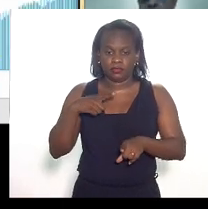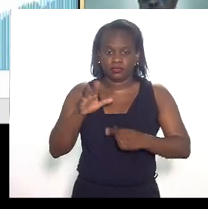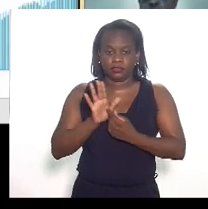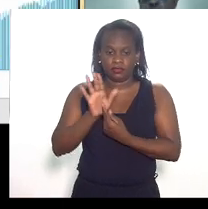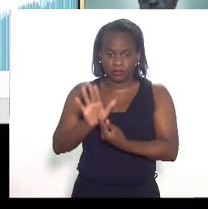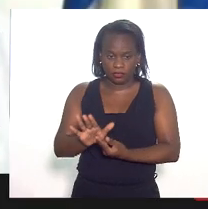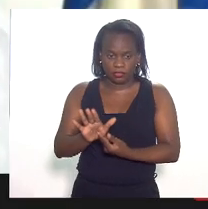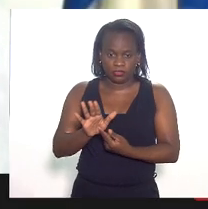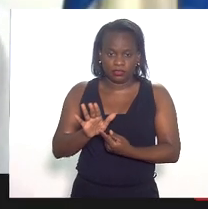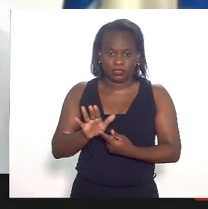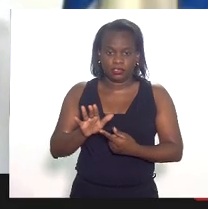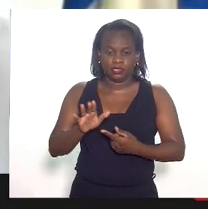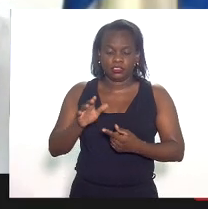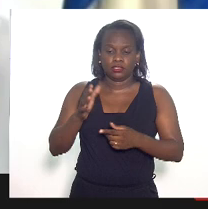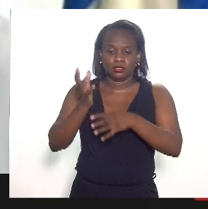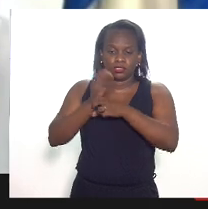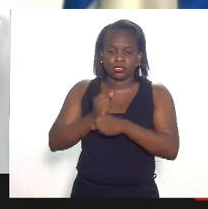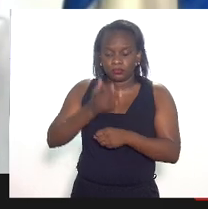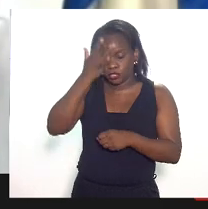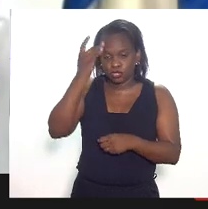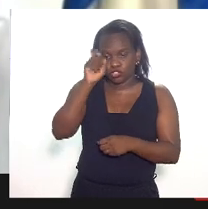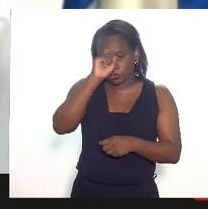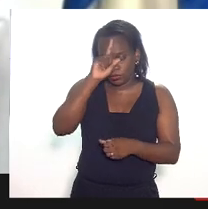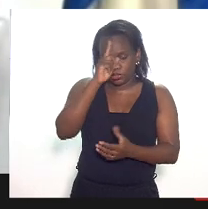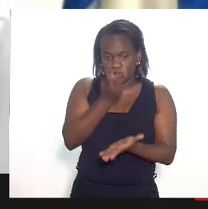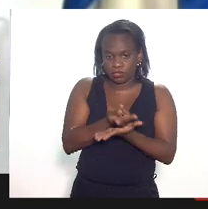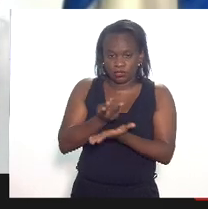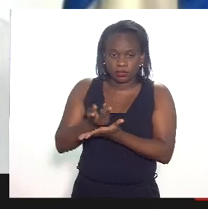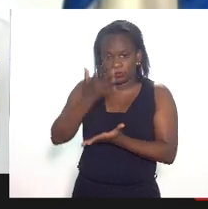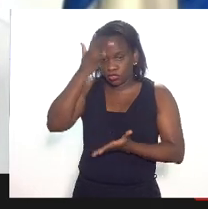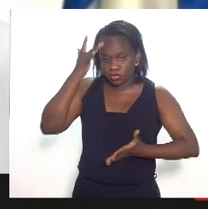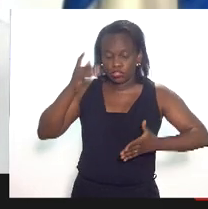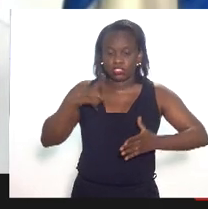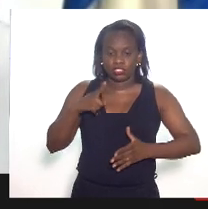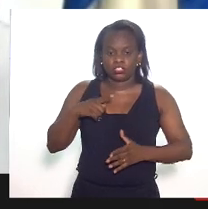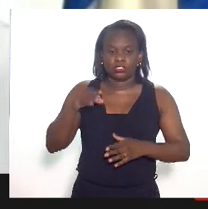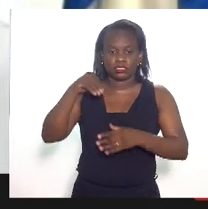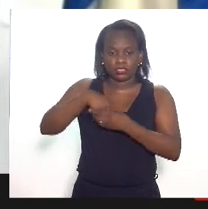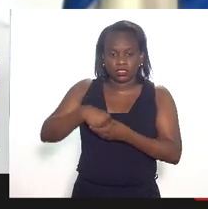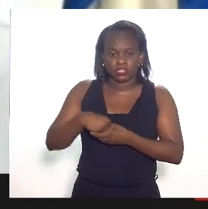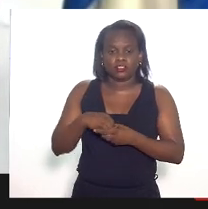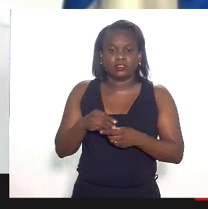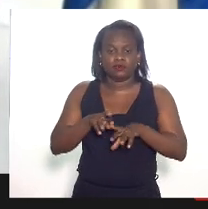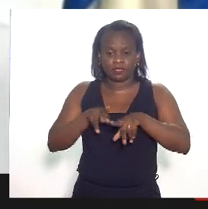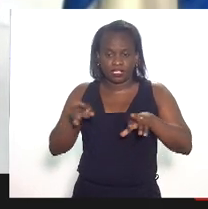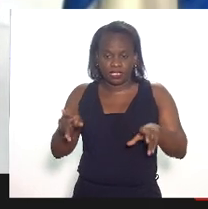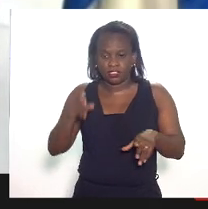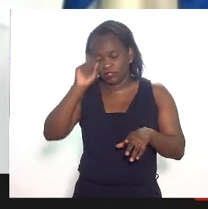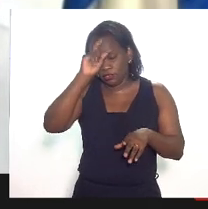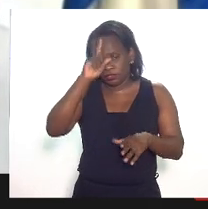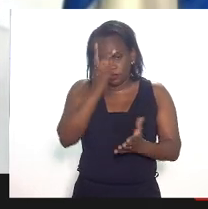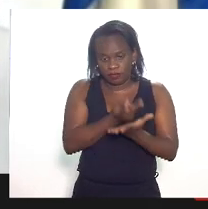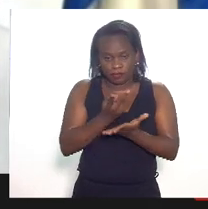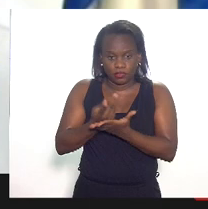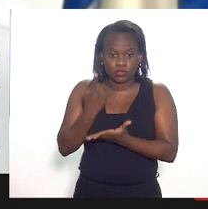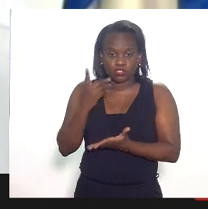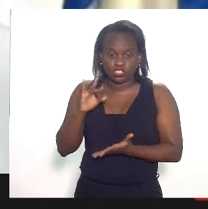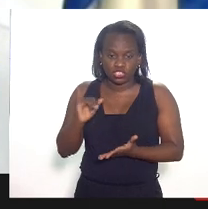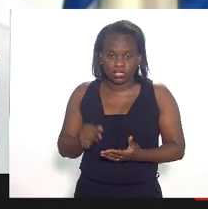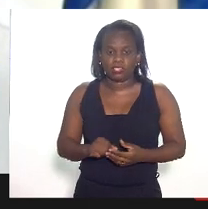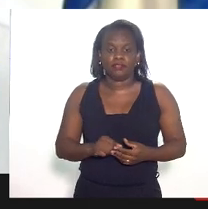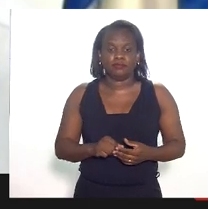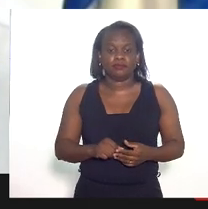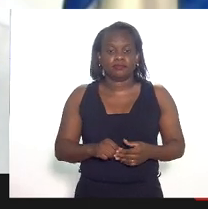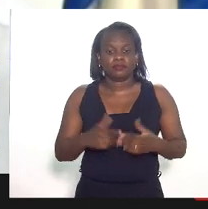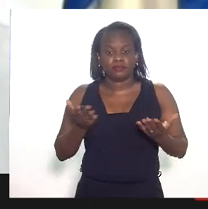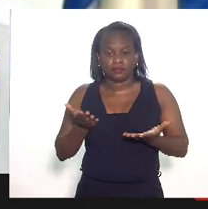os dados de hospitalização, onde a gente pode ver o número de pessoas internadas simultaneamente na cidade por dia. A gente chega